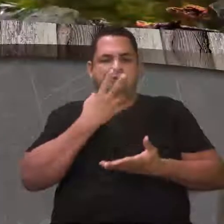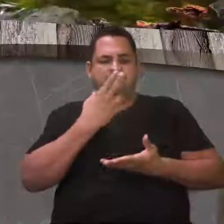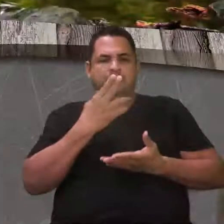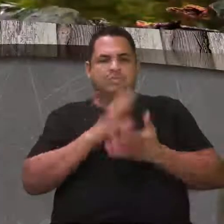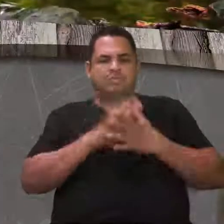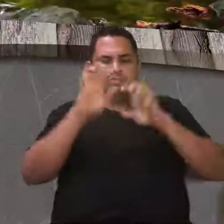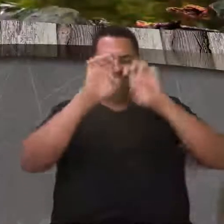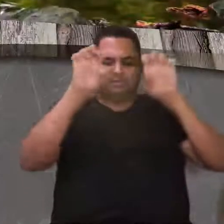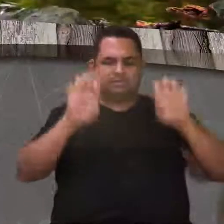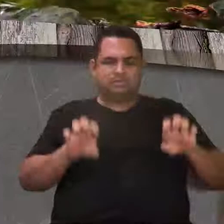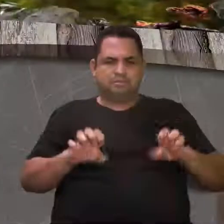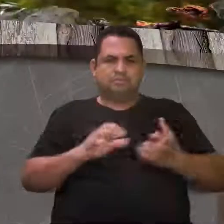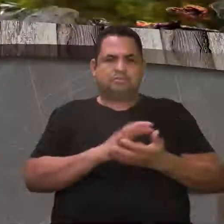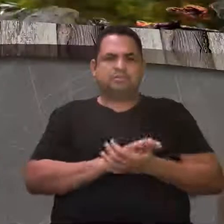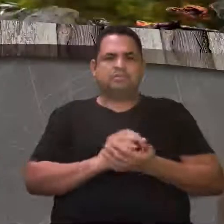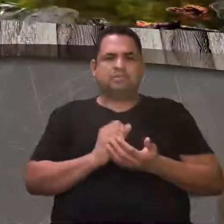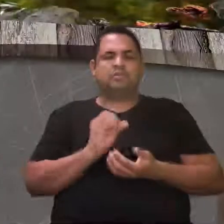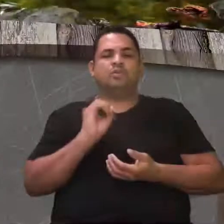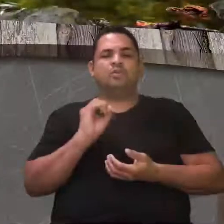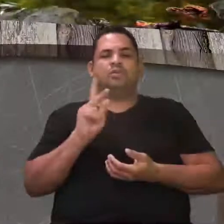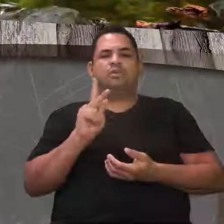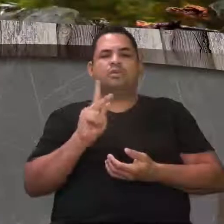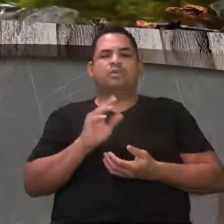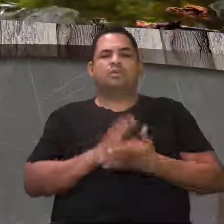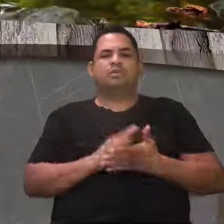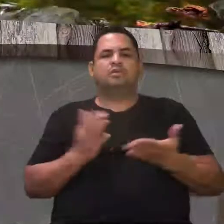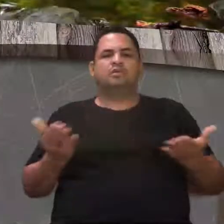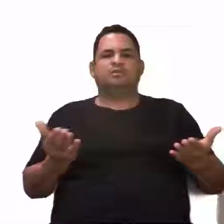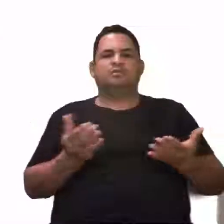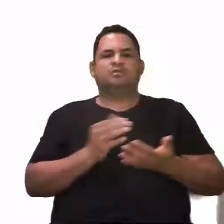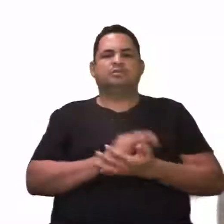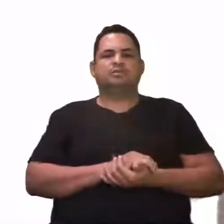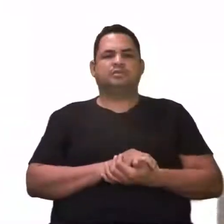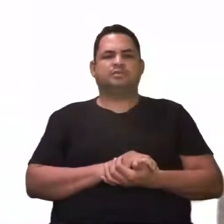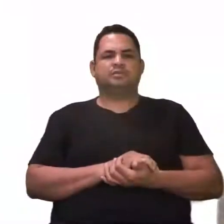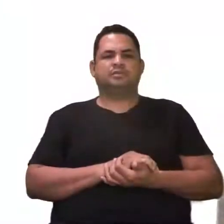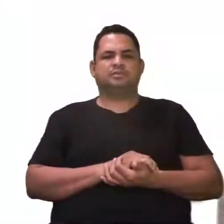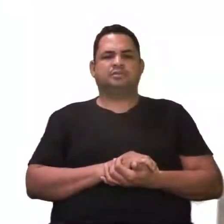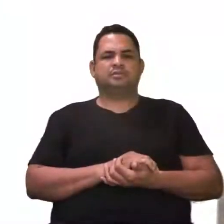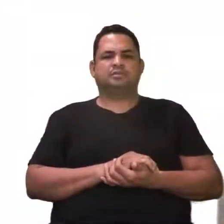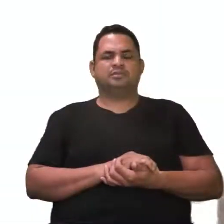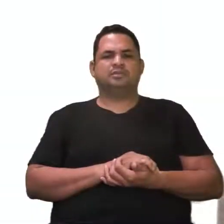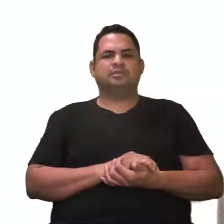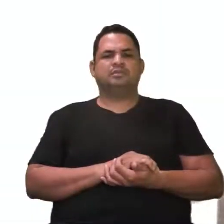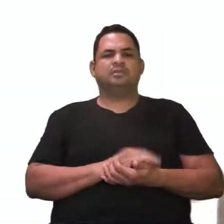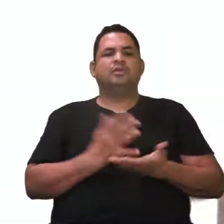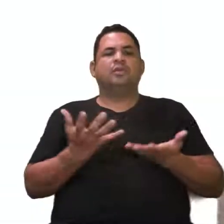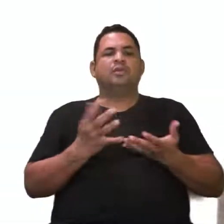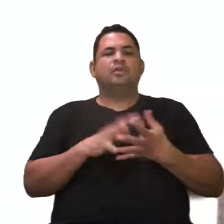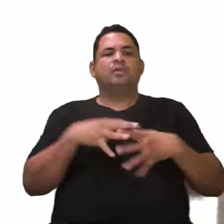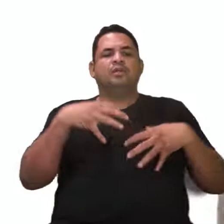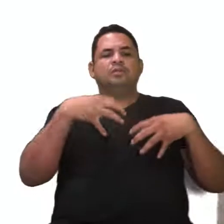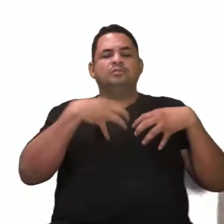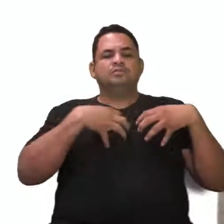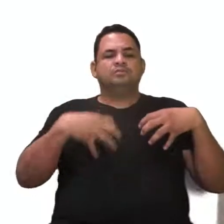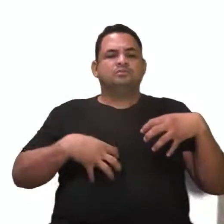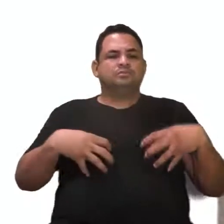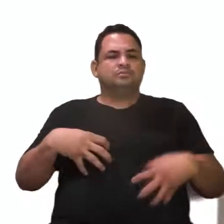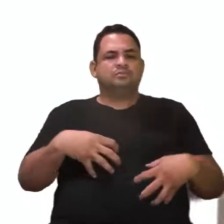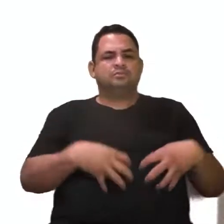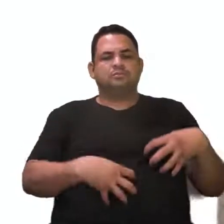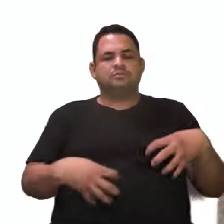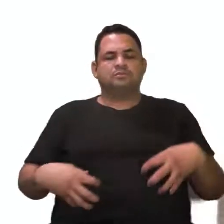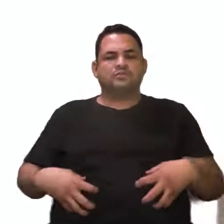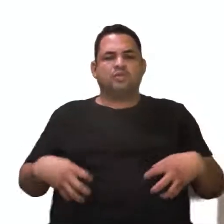suas estruturas. Perfeito? Vamos seguindo? Olha lá. E agora nós vamos falar sobre os